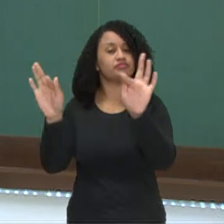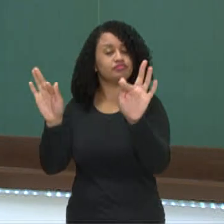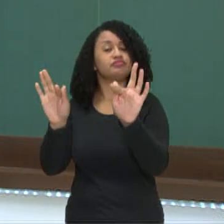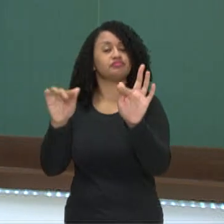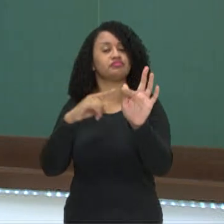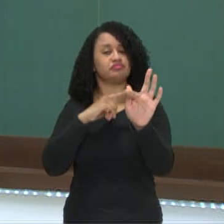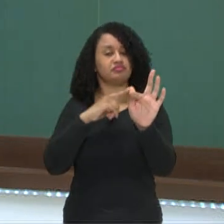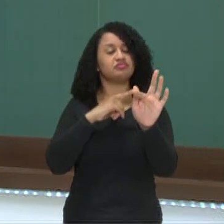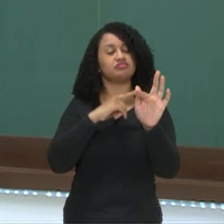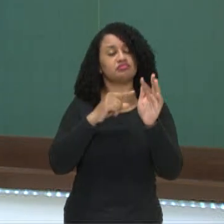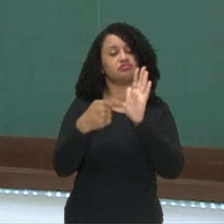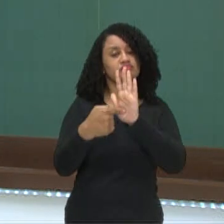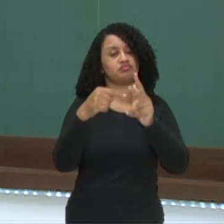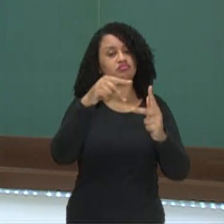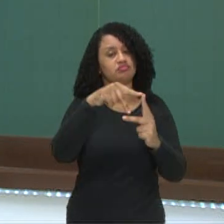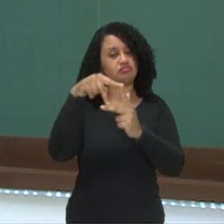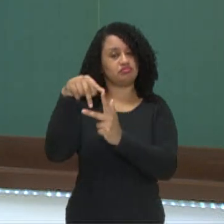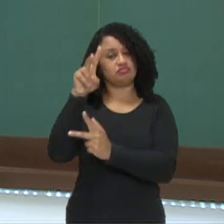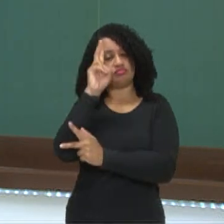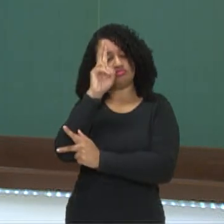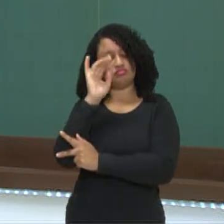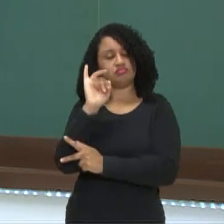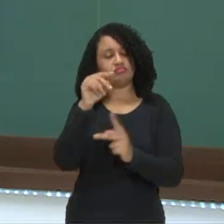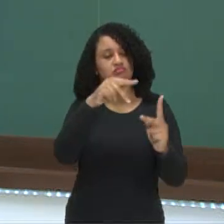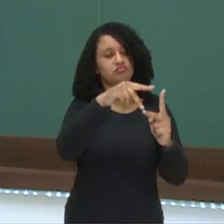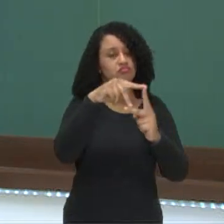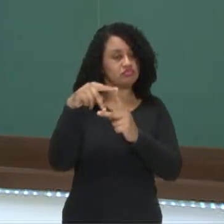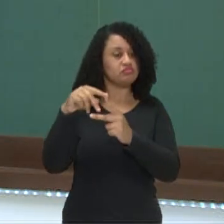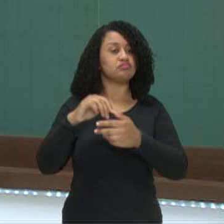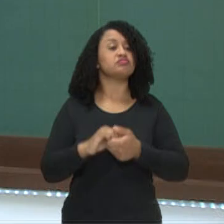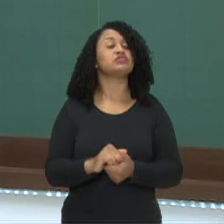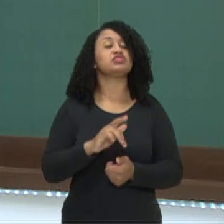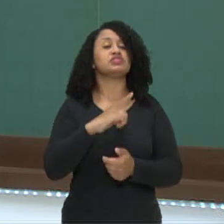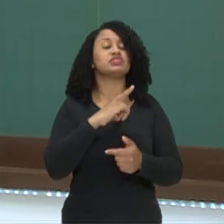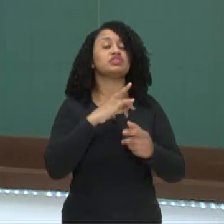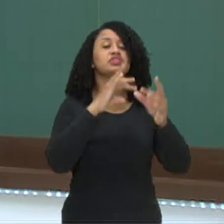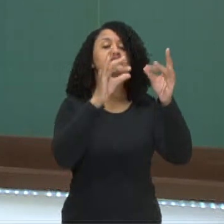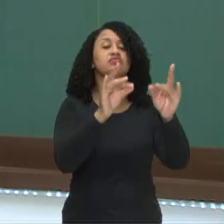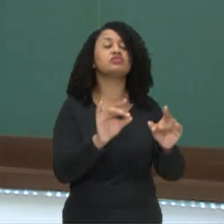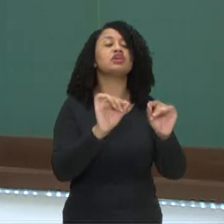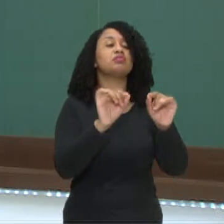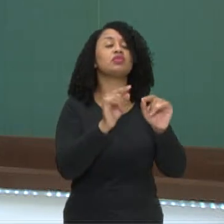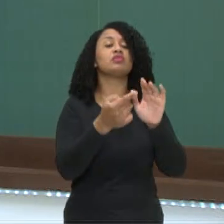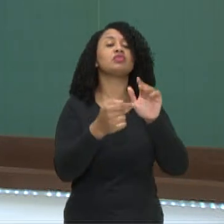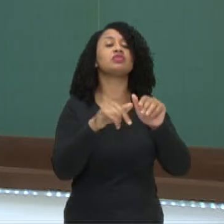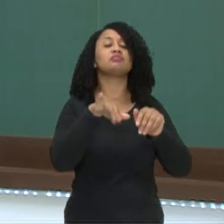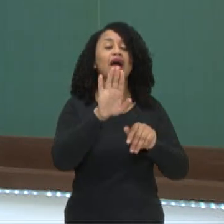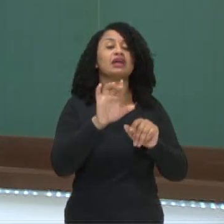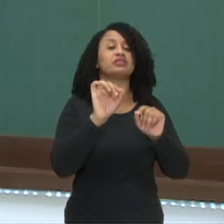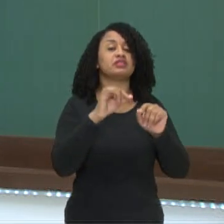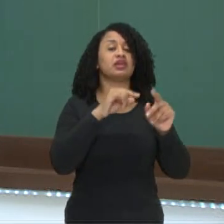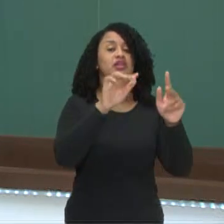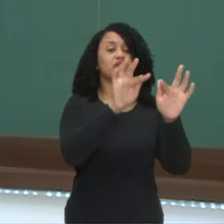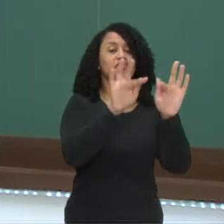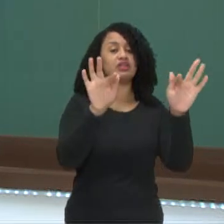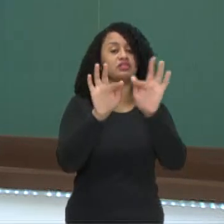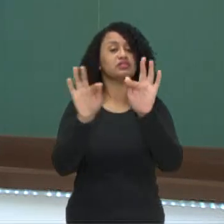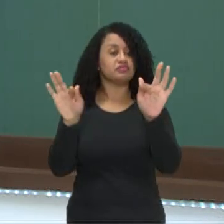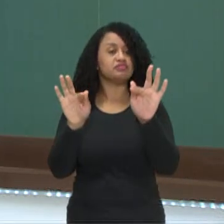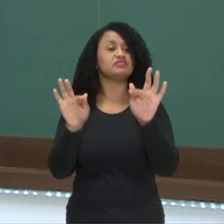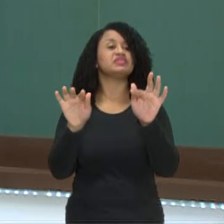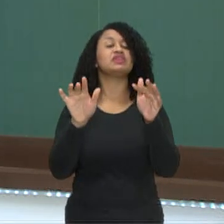é o que é apresentado na tirinha, nós temos já um detalhe, um destaque maior para cada frase. Isso